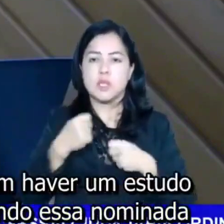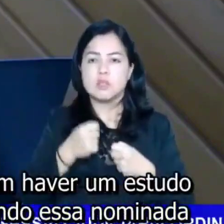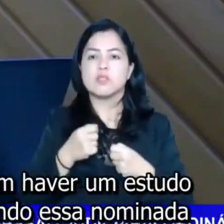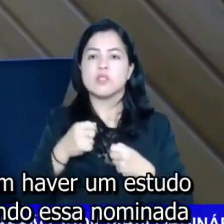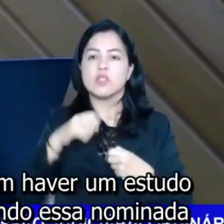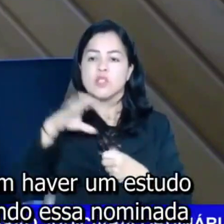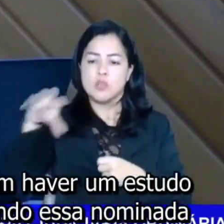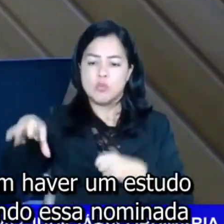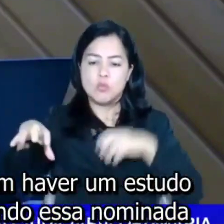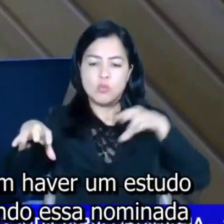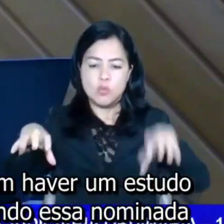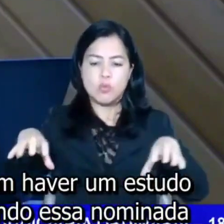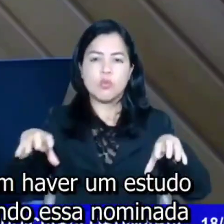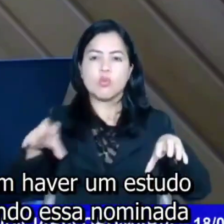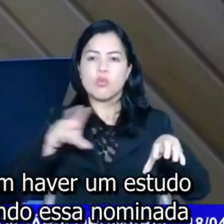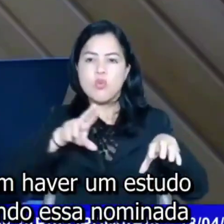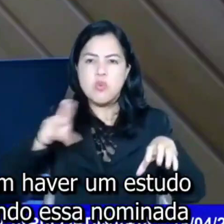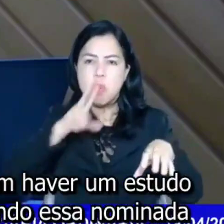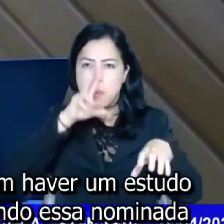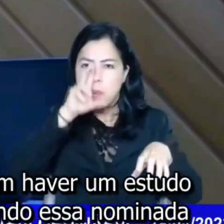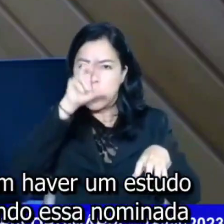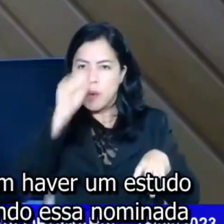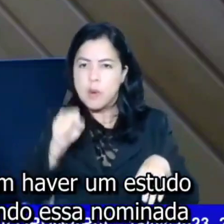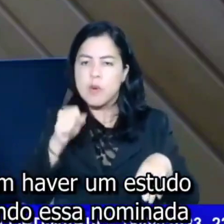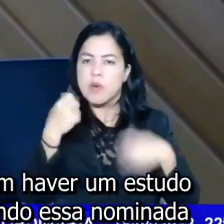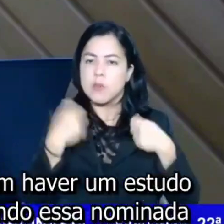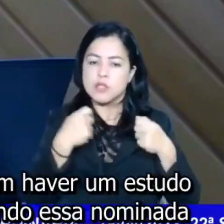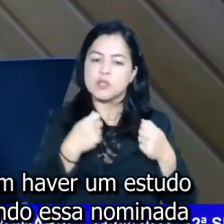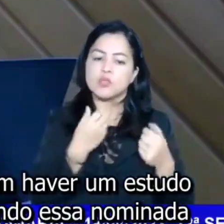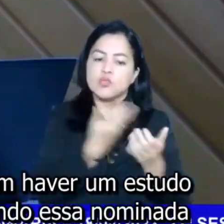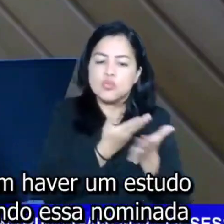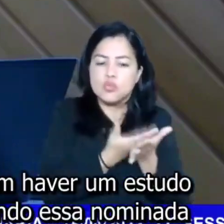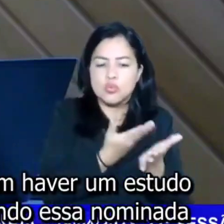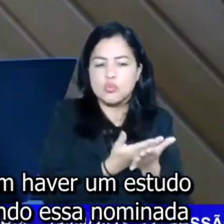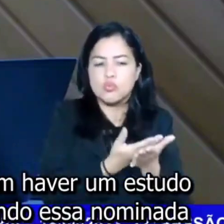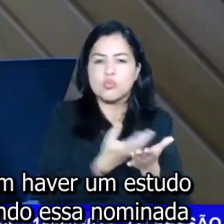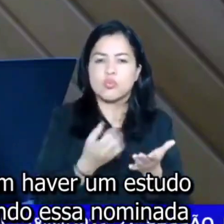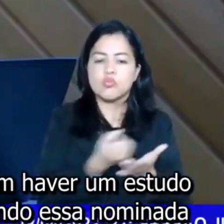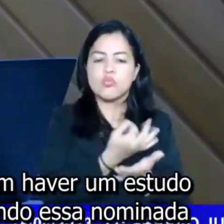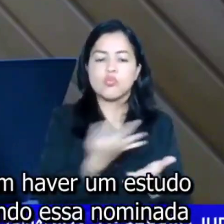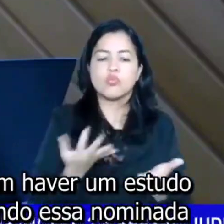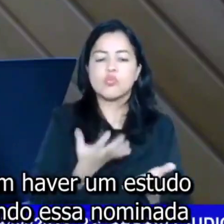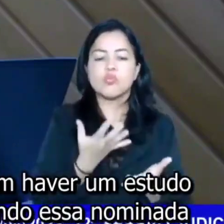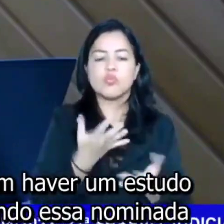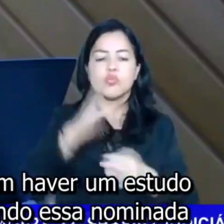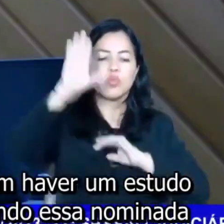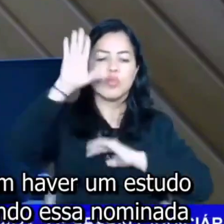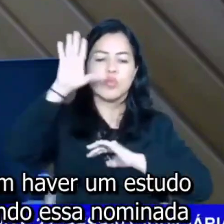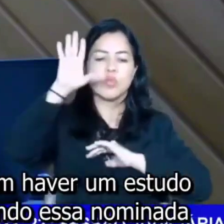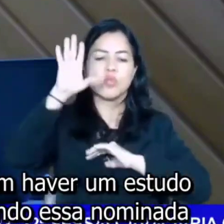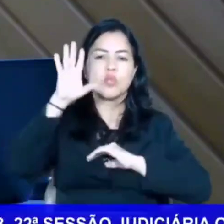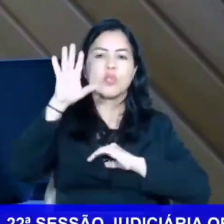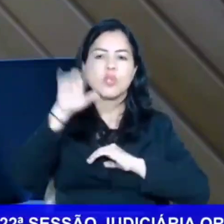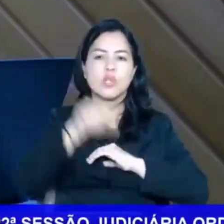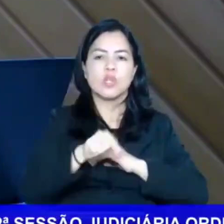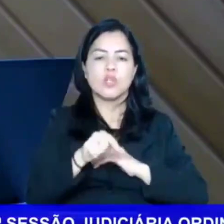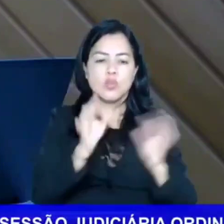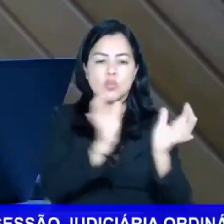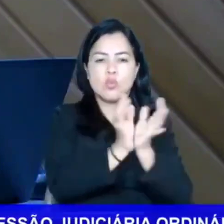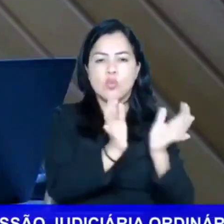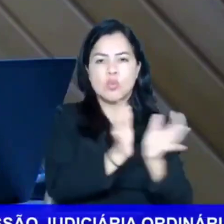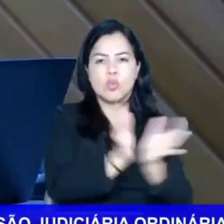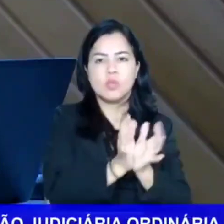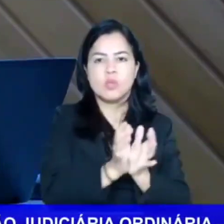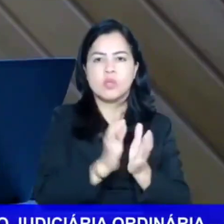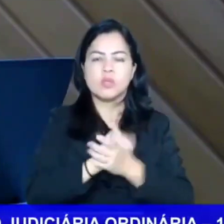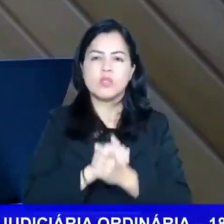de uma nominata forte, sem haver um estudo de viabilidade de todos os candidatos que estão compondo essa nominata,